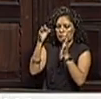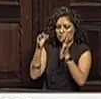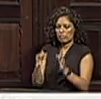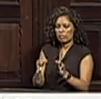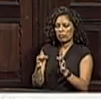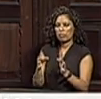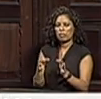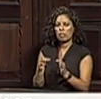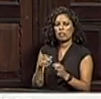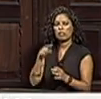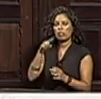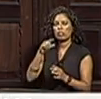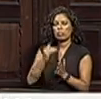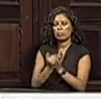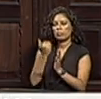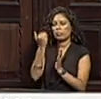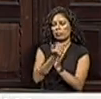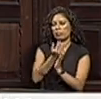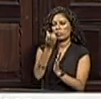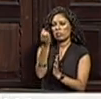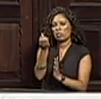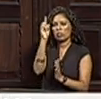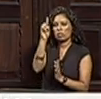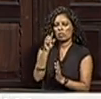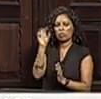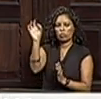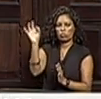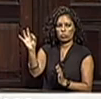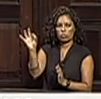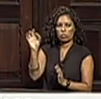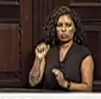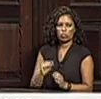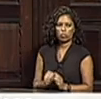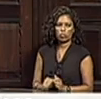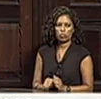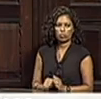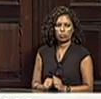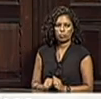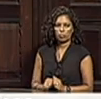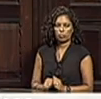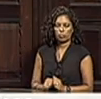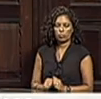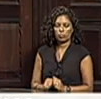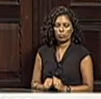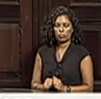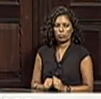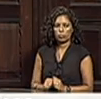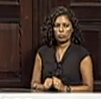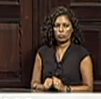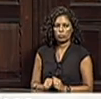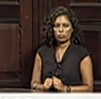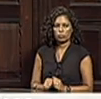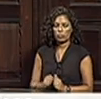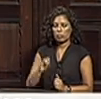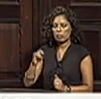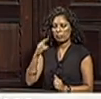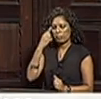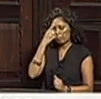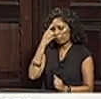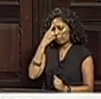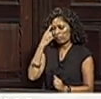outro dispositivo dizendo outra. Porque se nós aprovamos genericamente da forma como está,